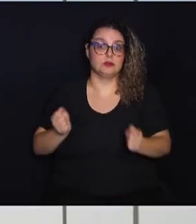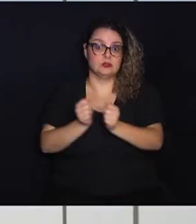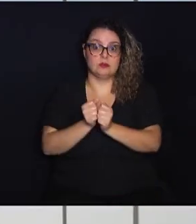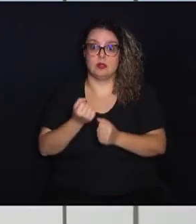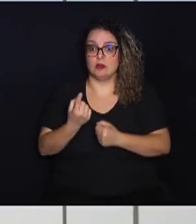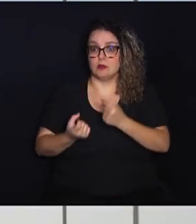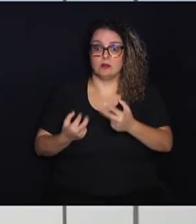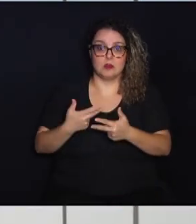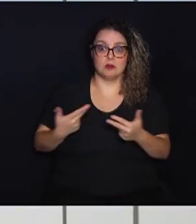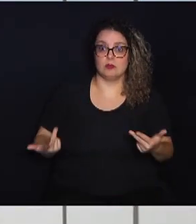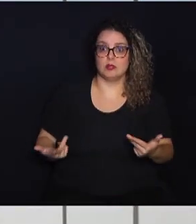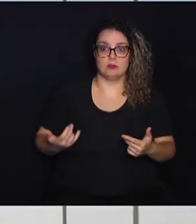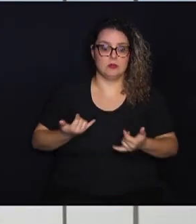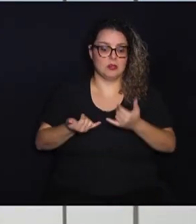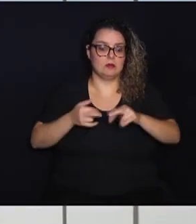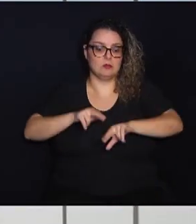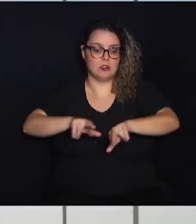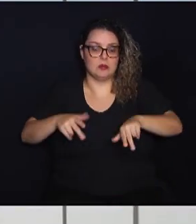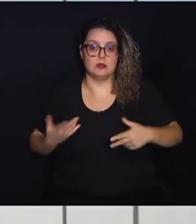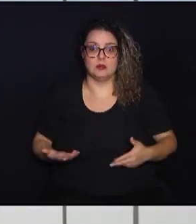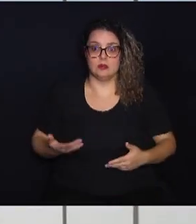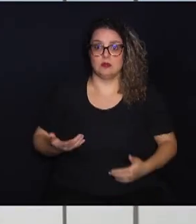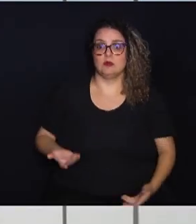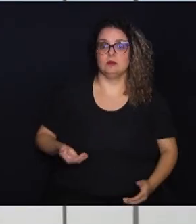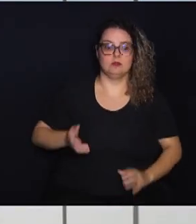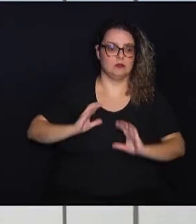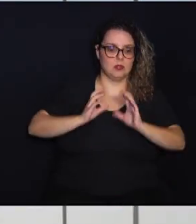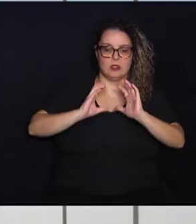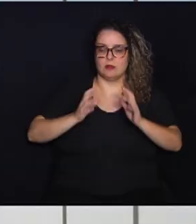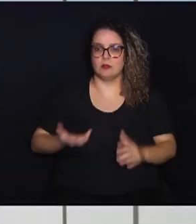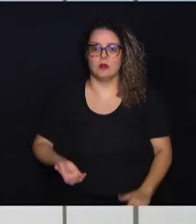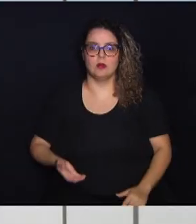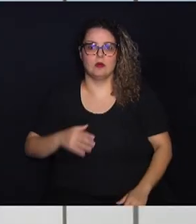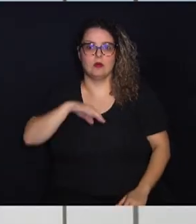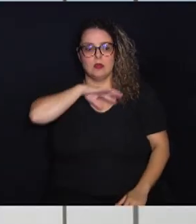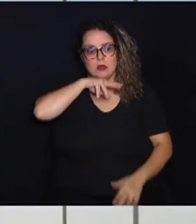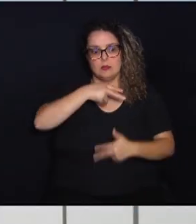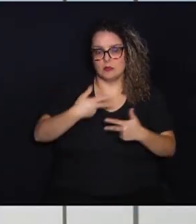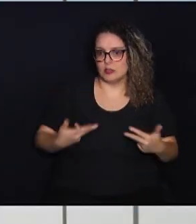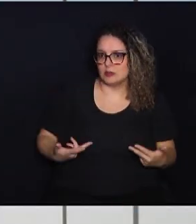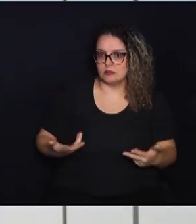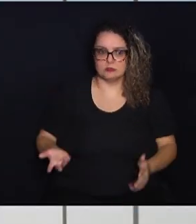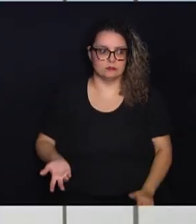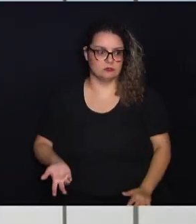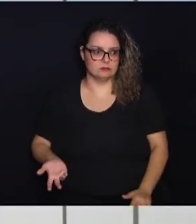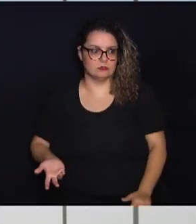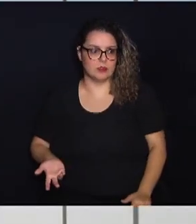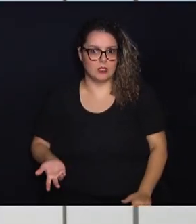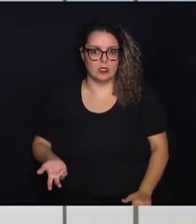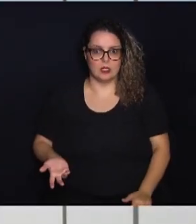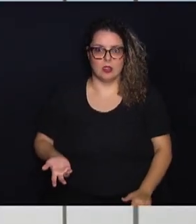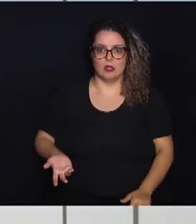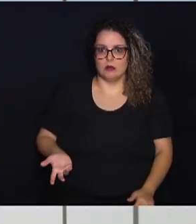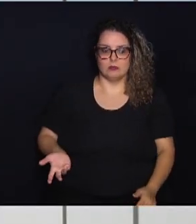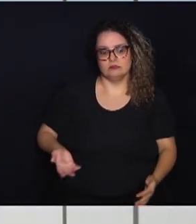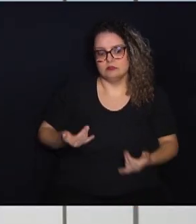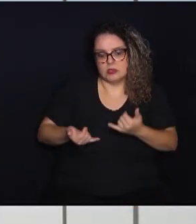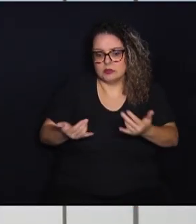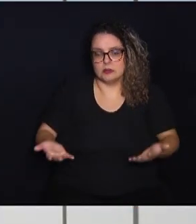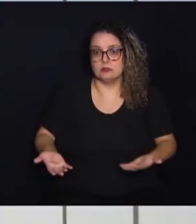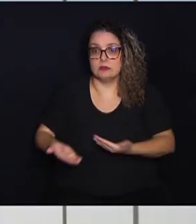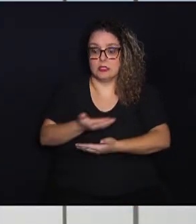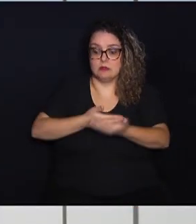coisa ao ar livre, jogando, brincando, jogando bola, brincando com o cachorro. Essa interação familiar precisa